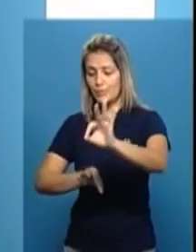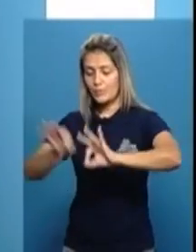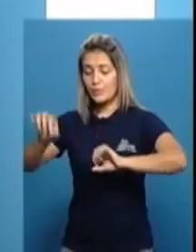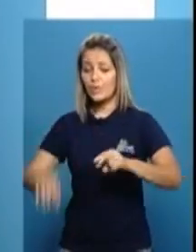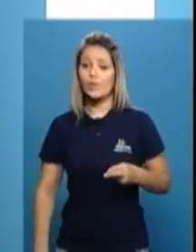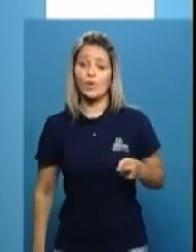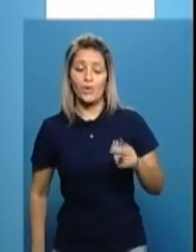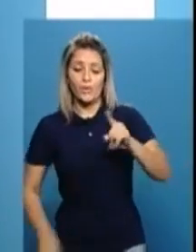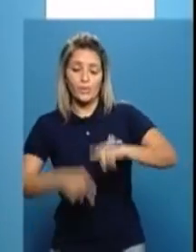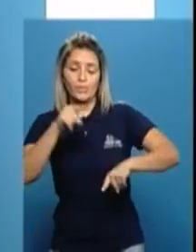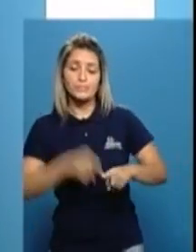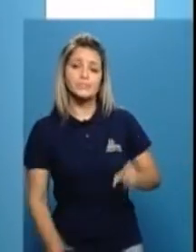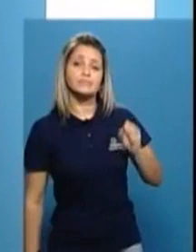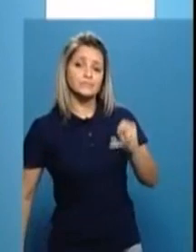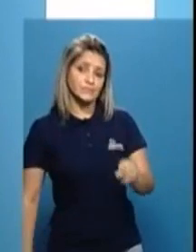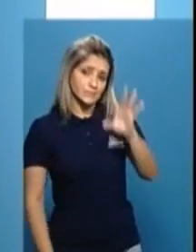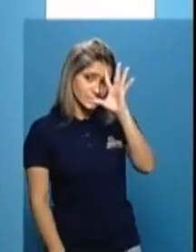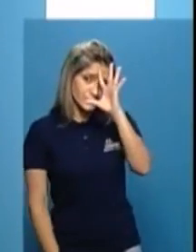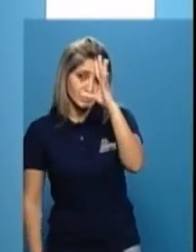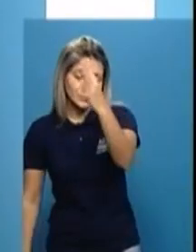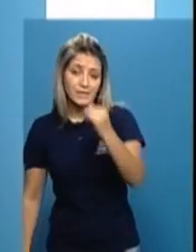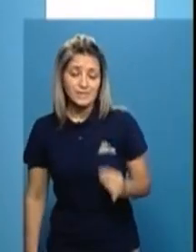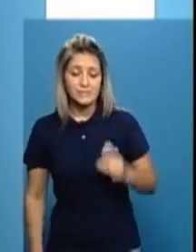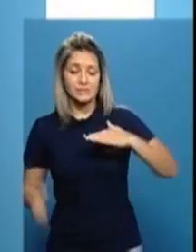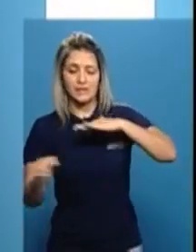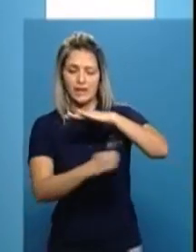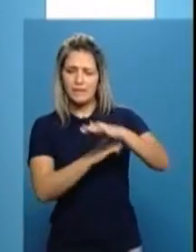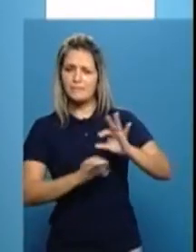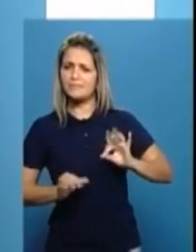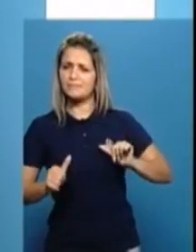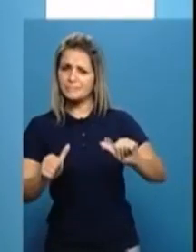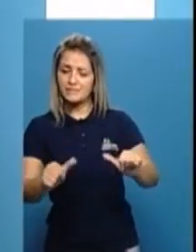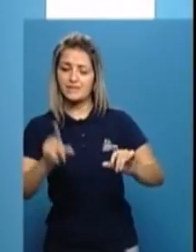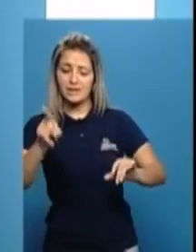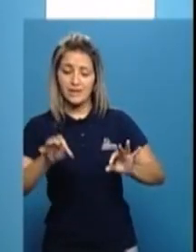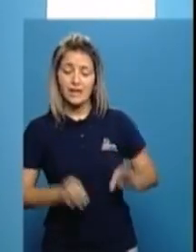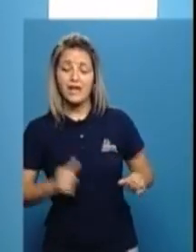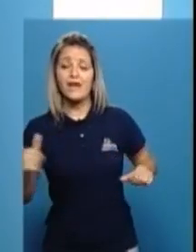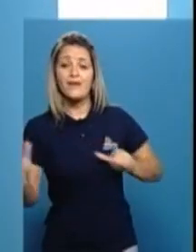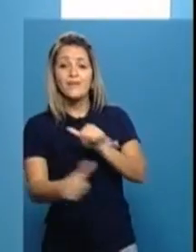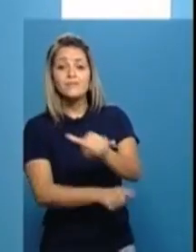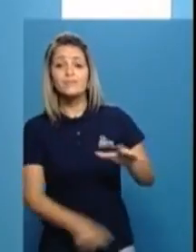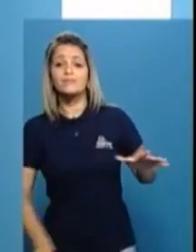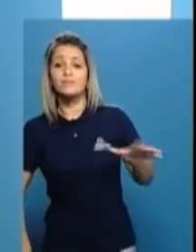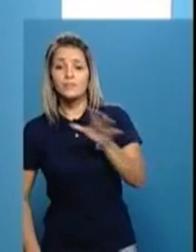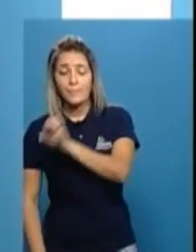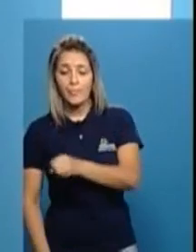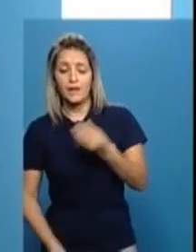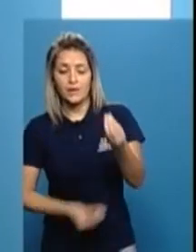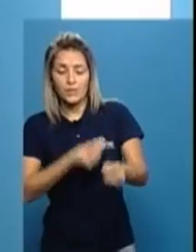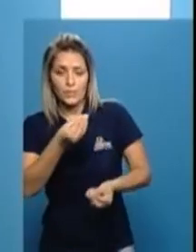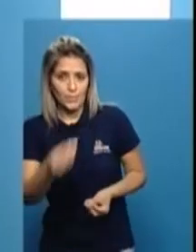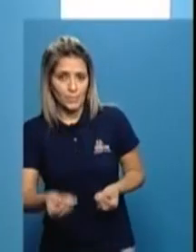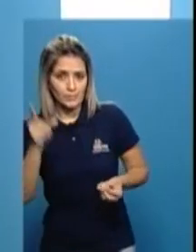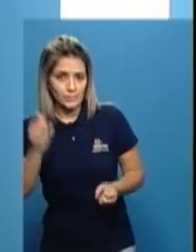produto são frequentemente rápidas numa empresa competitiva. E com isso, as mudanças de método e de sistemas